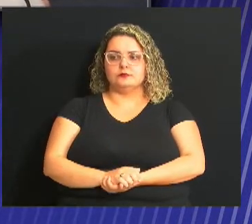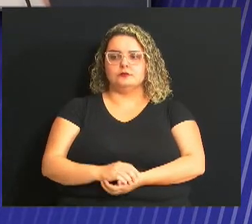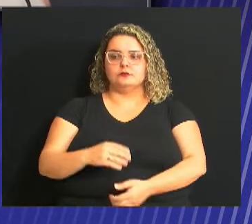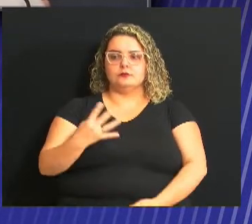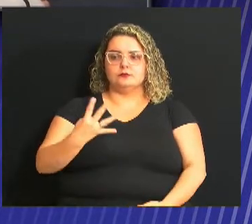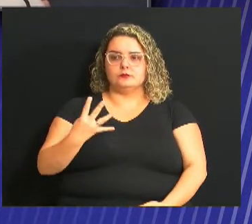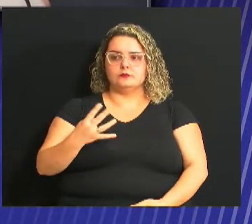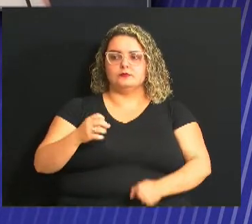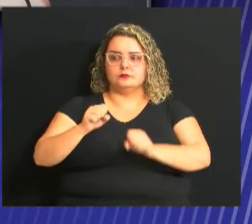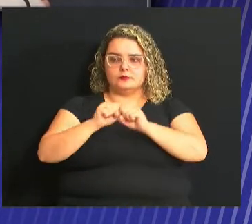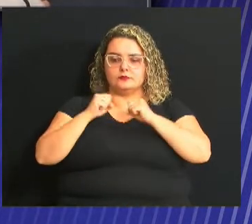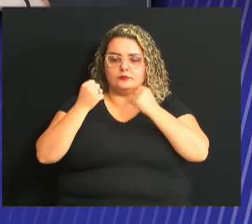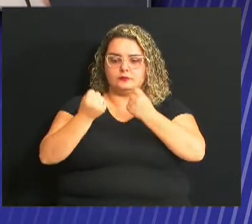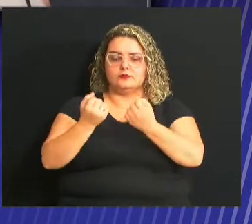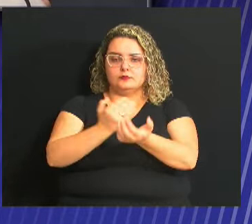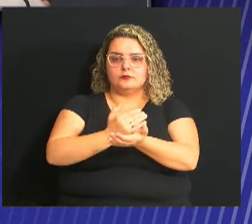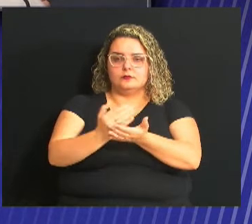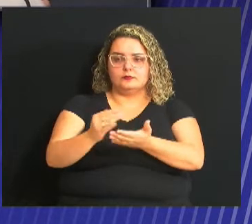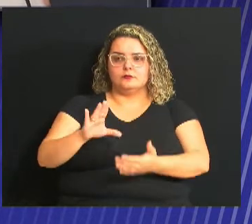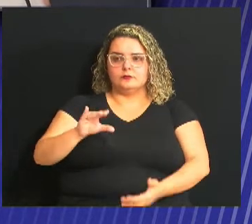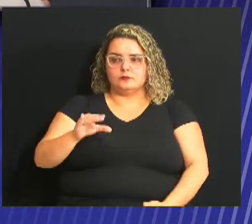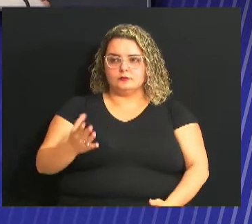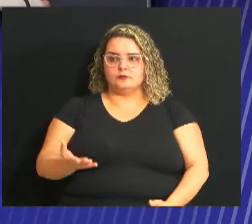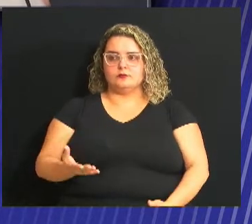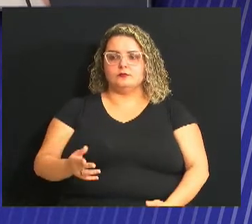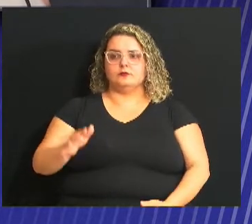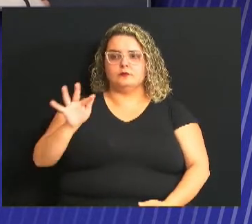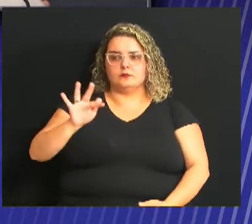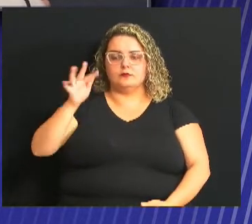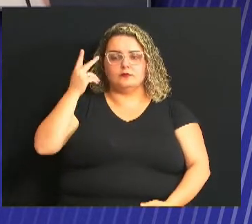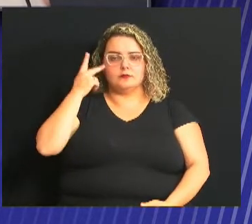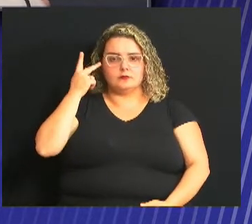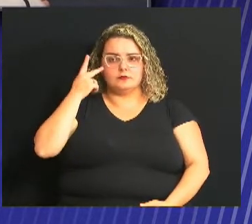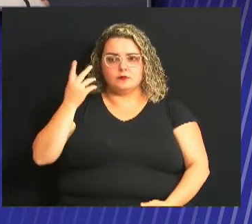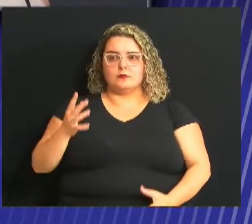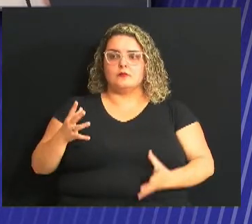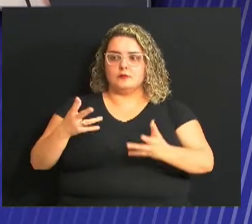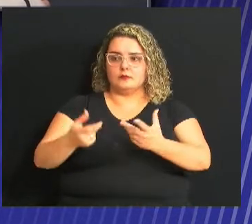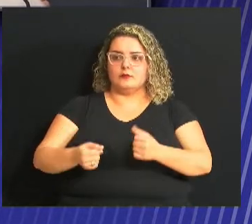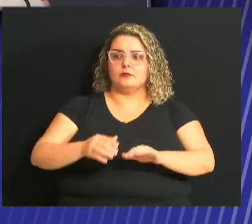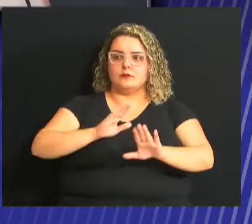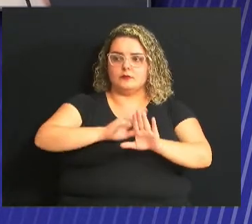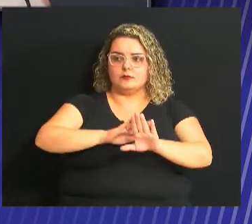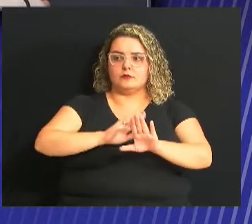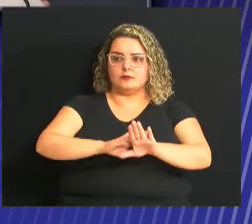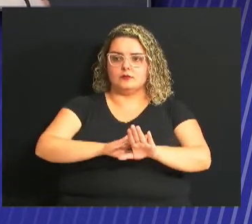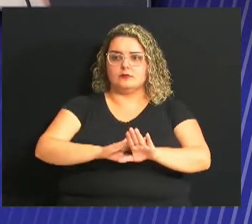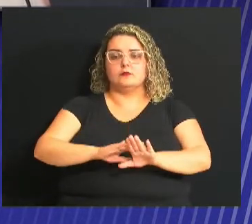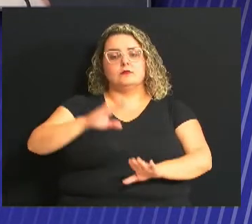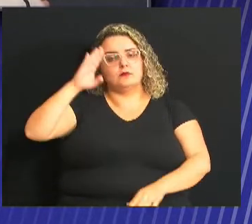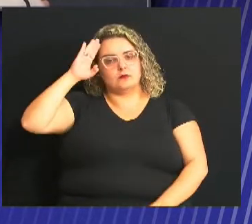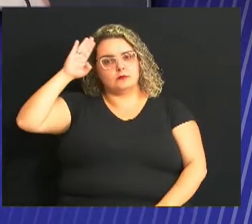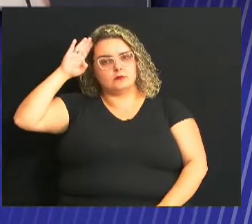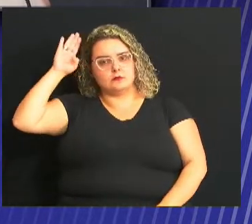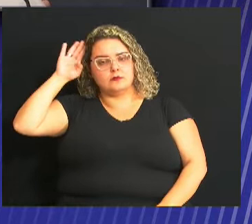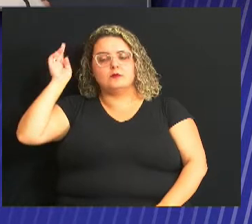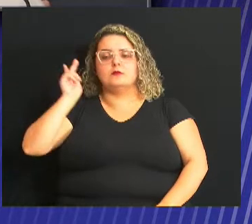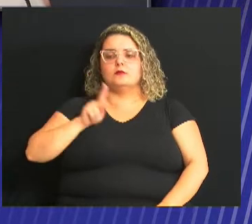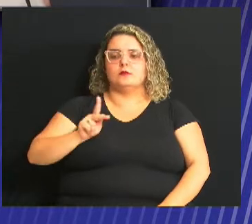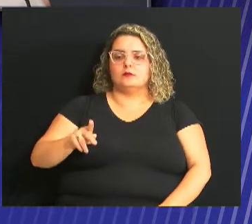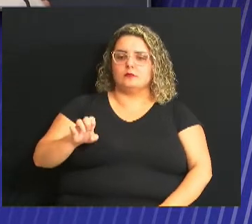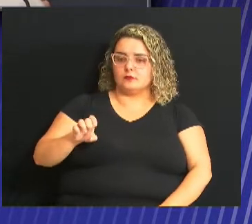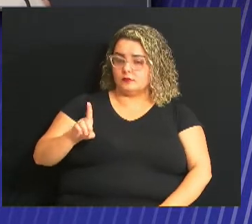de Iniciação Científica da Universidade de São Paulo. Além de todas essas atividades acadêmicas, o professor